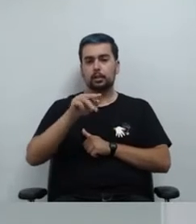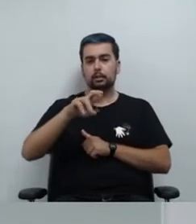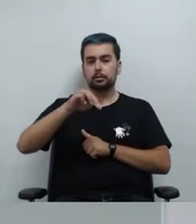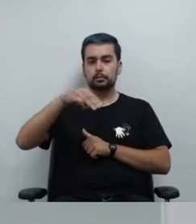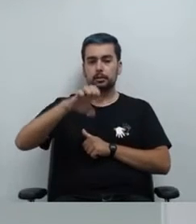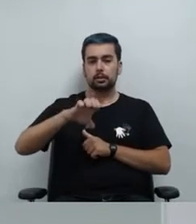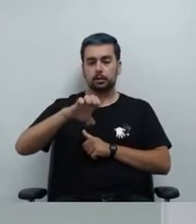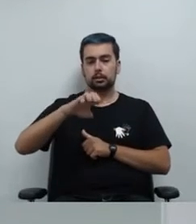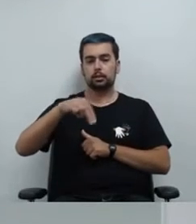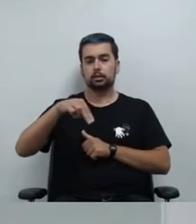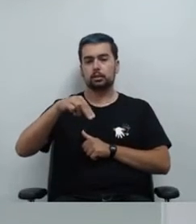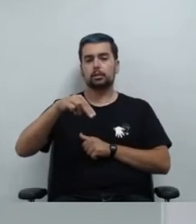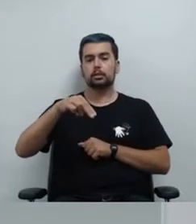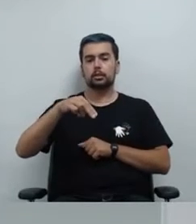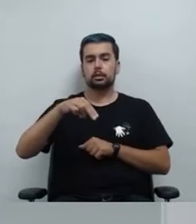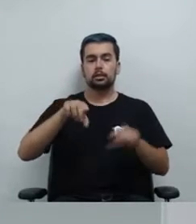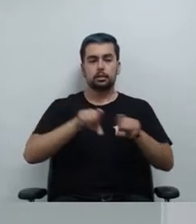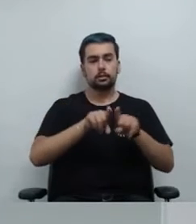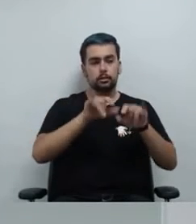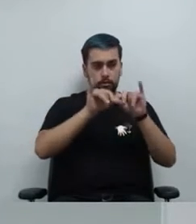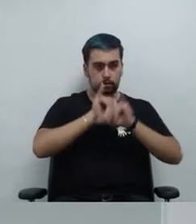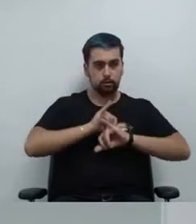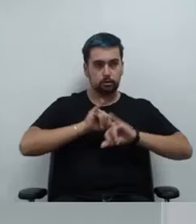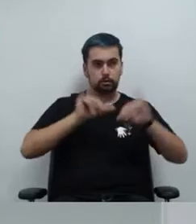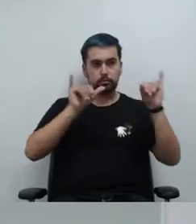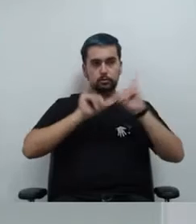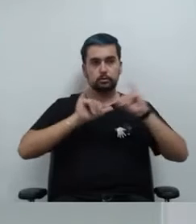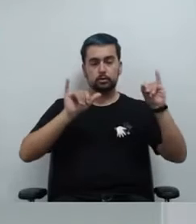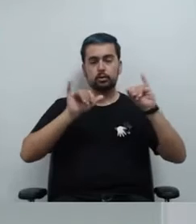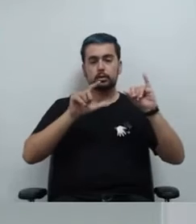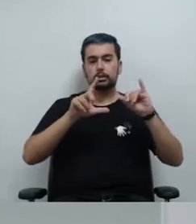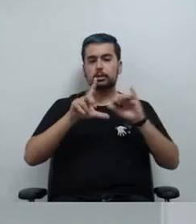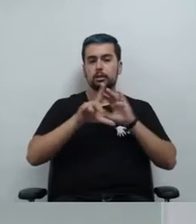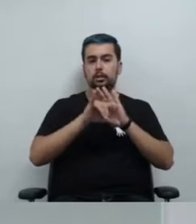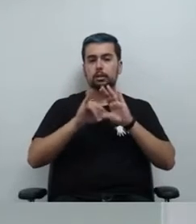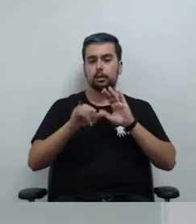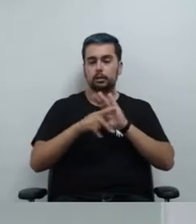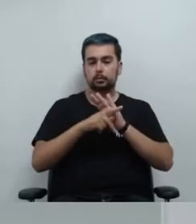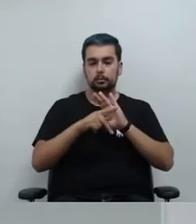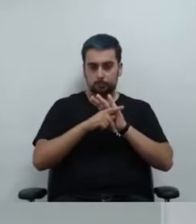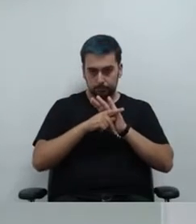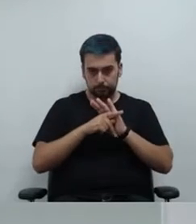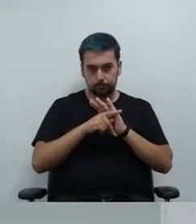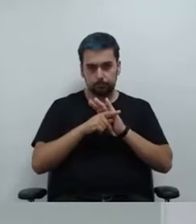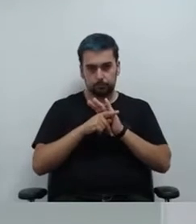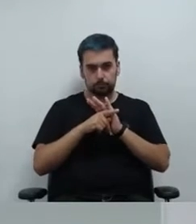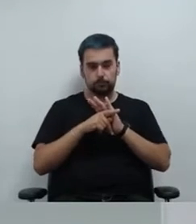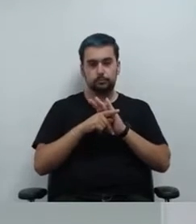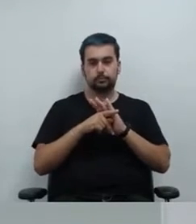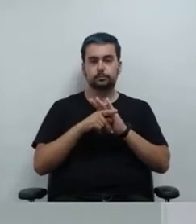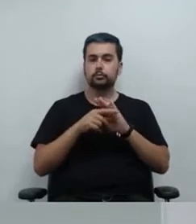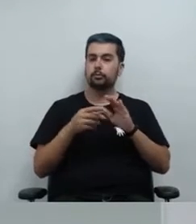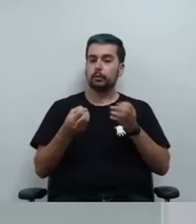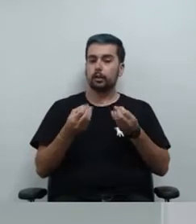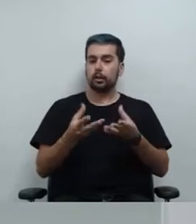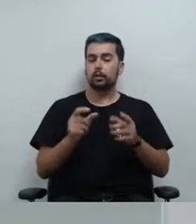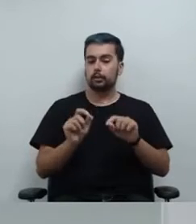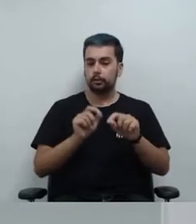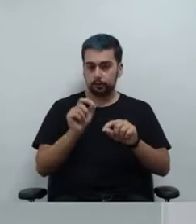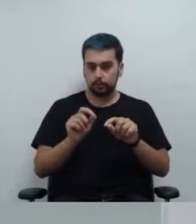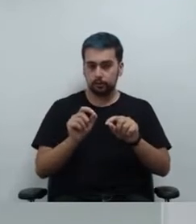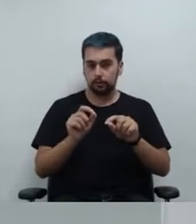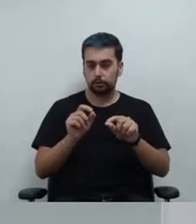do julgamento da ação declaratória de inconstitucionalidade sobre a legitimidade da Defensoria Pública para promover a tutela dos